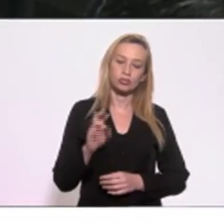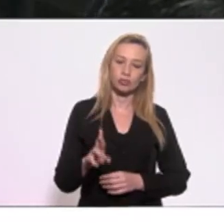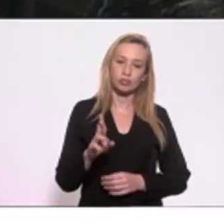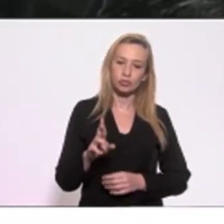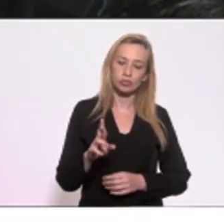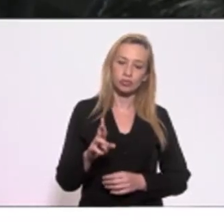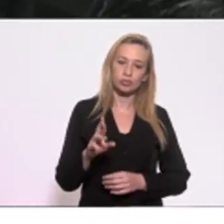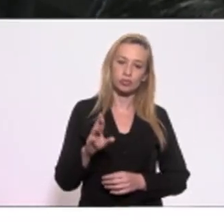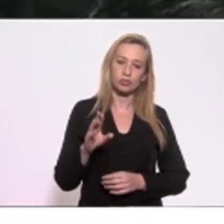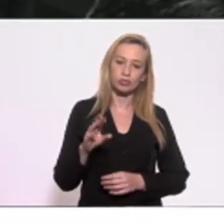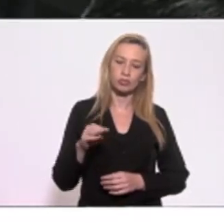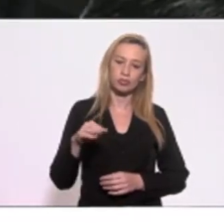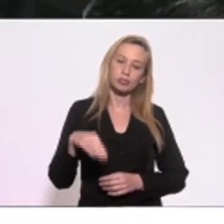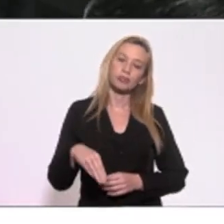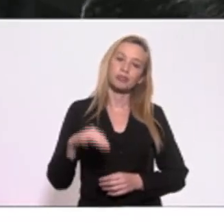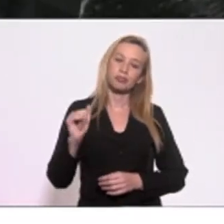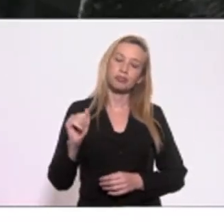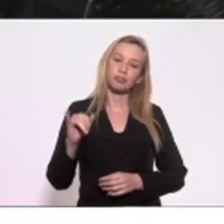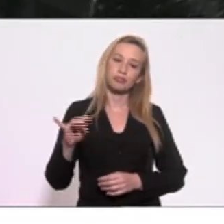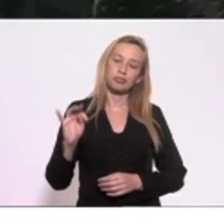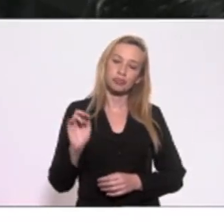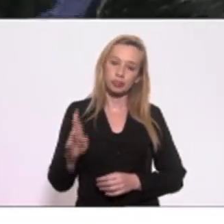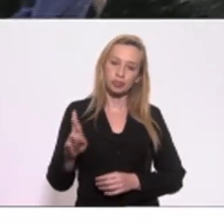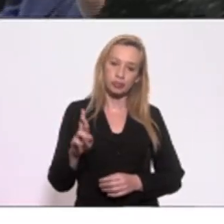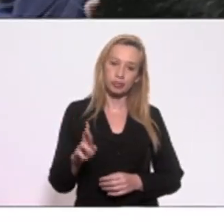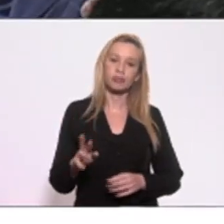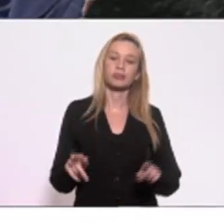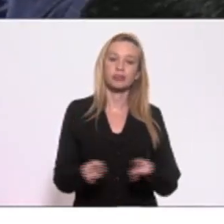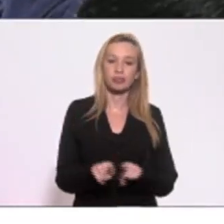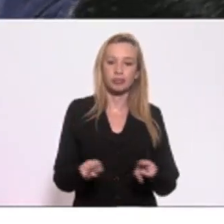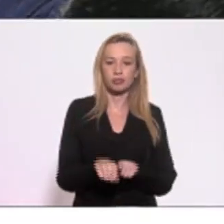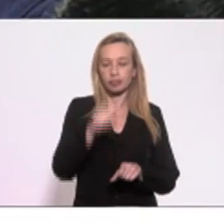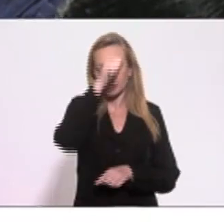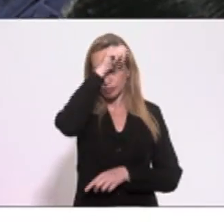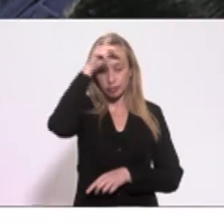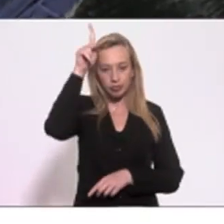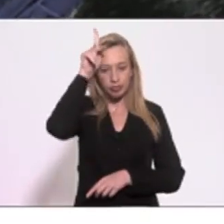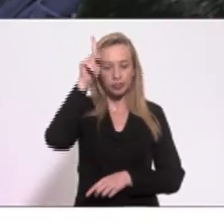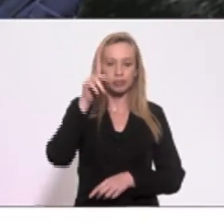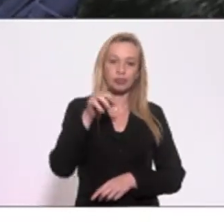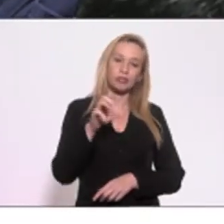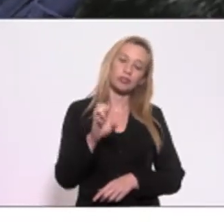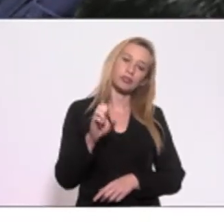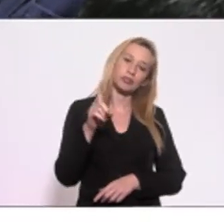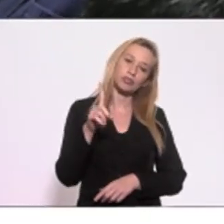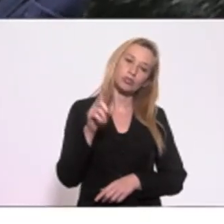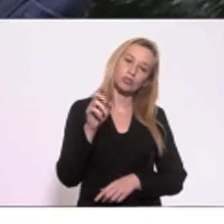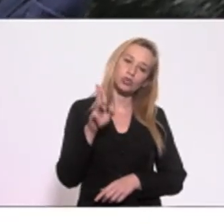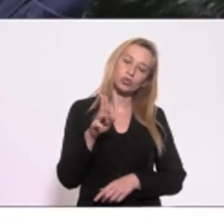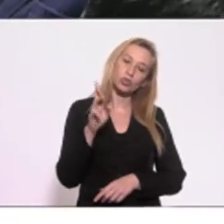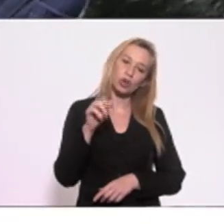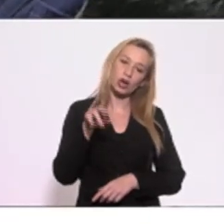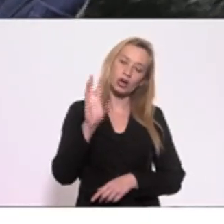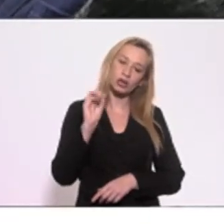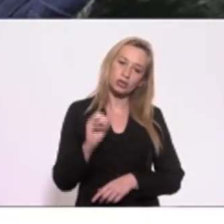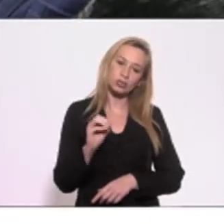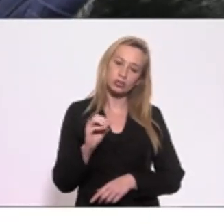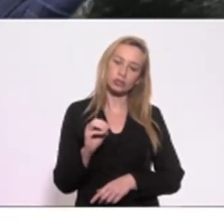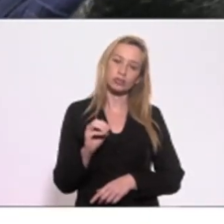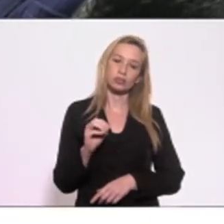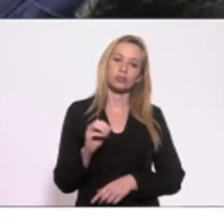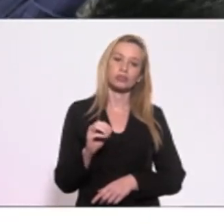o prefeito Eduardo Paz, em 28 de novembro de